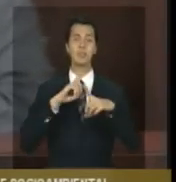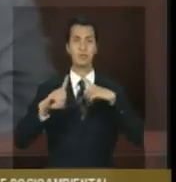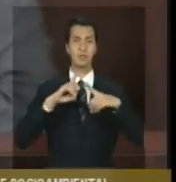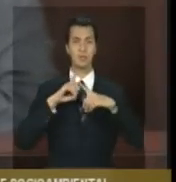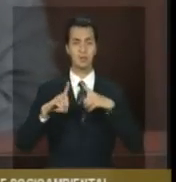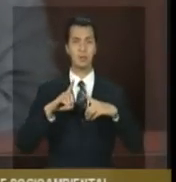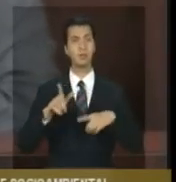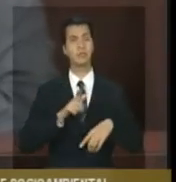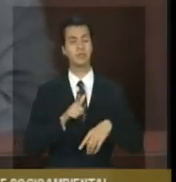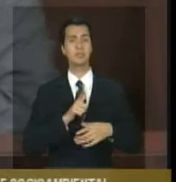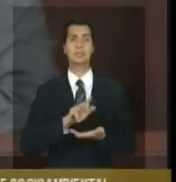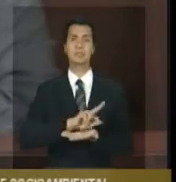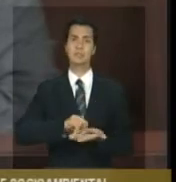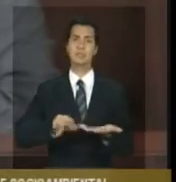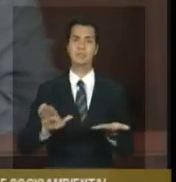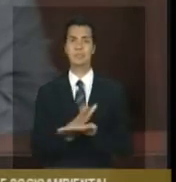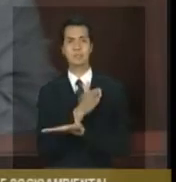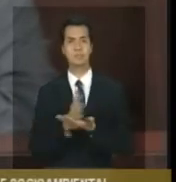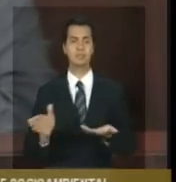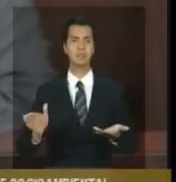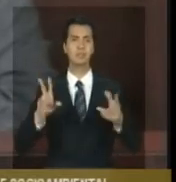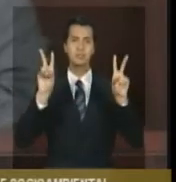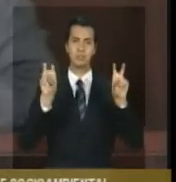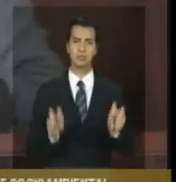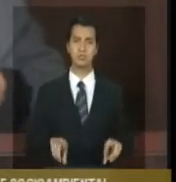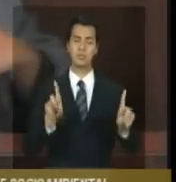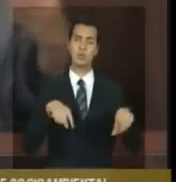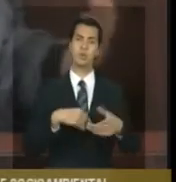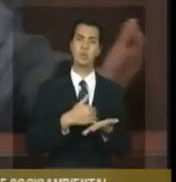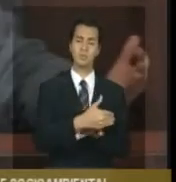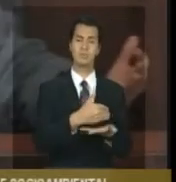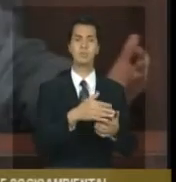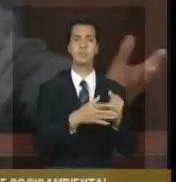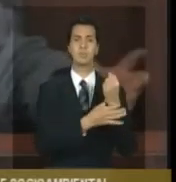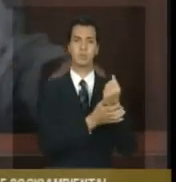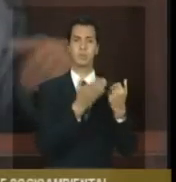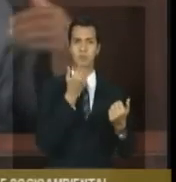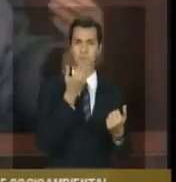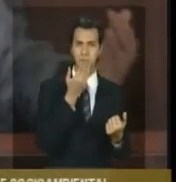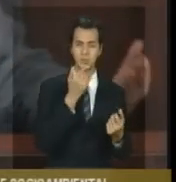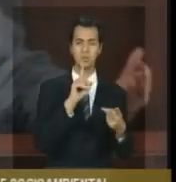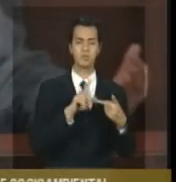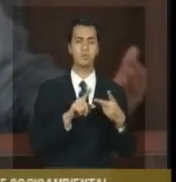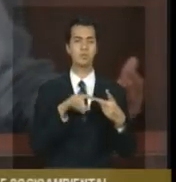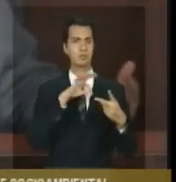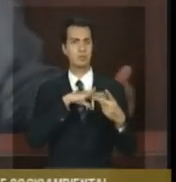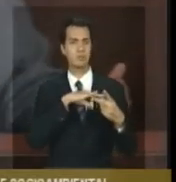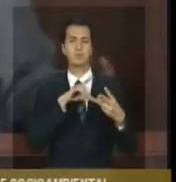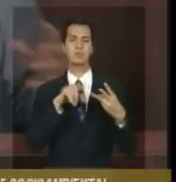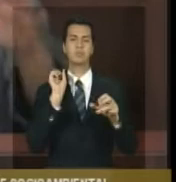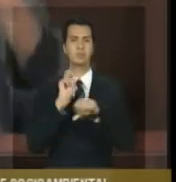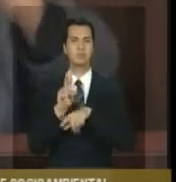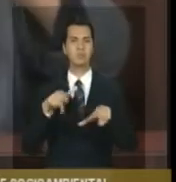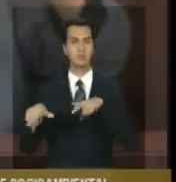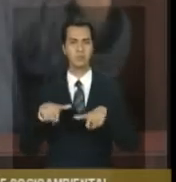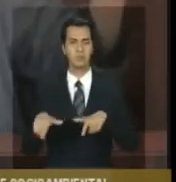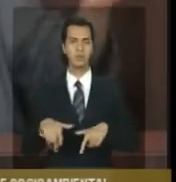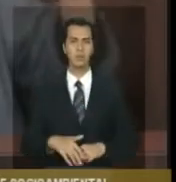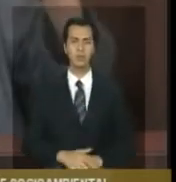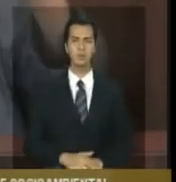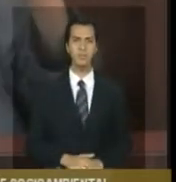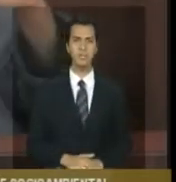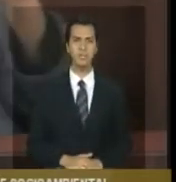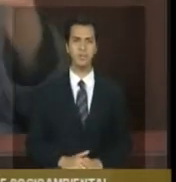uma série de assuntos que vão desde a segurança alimentar à geração de renda e a novos empregos. Esses